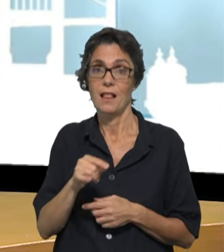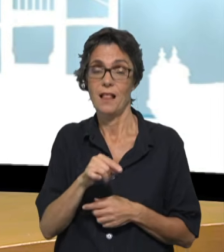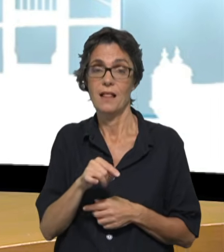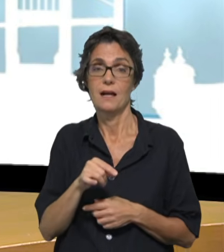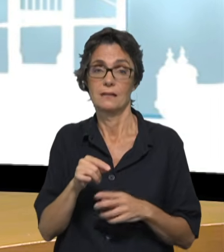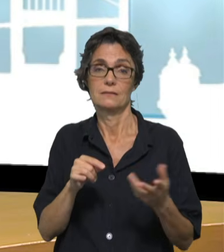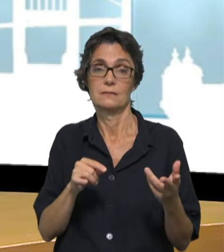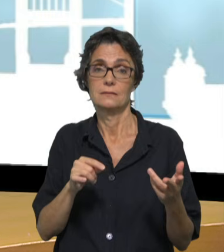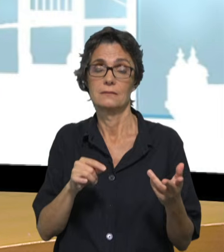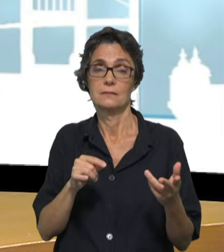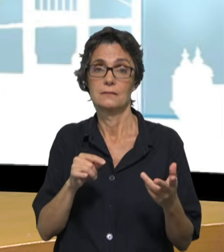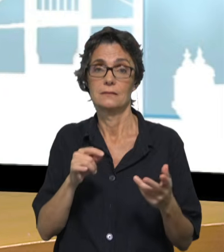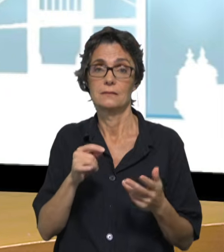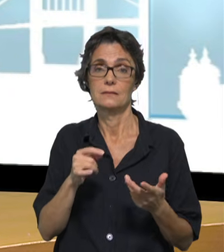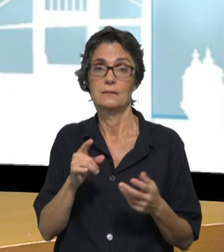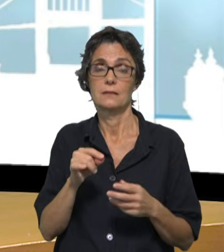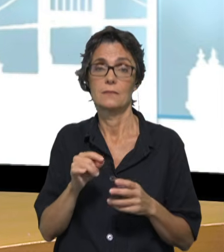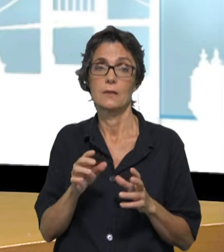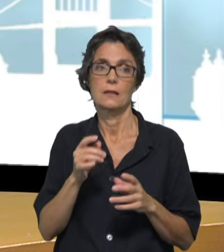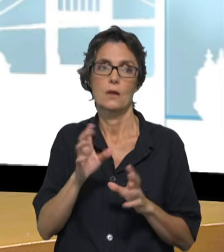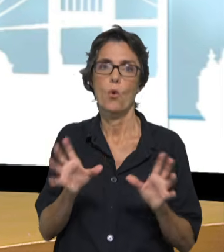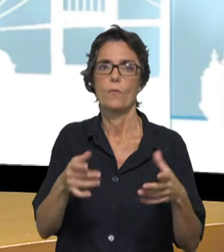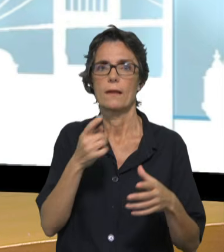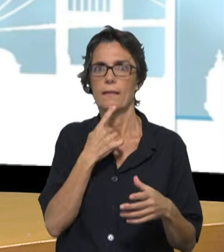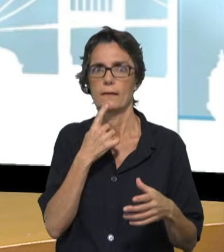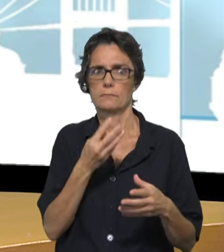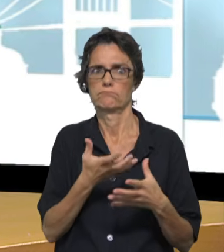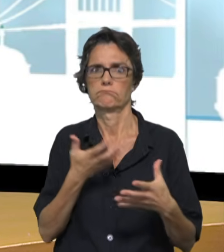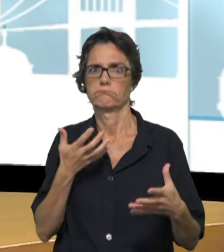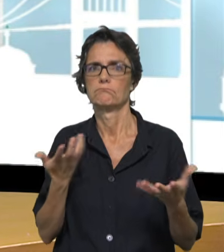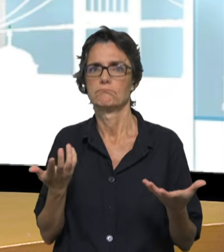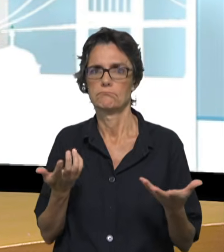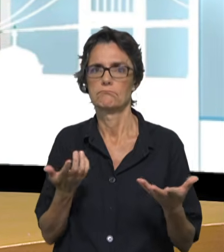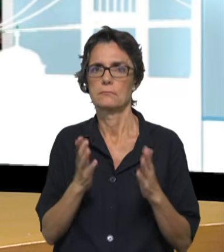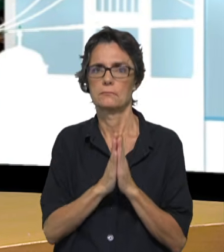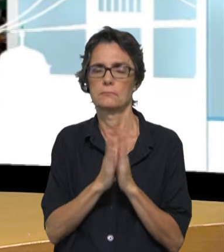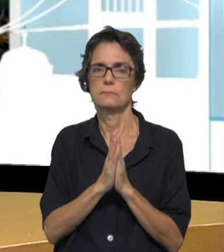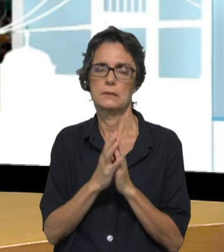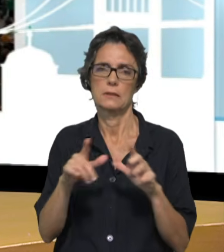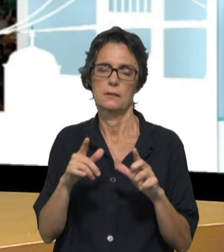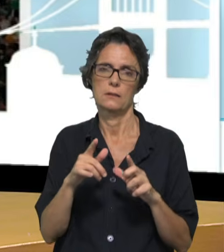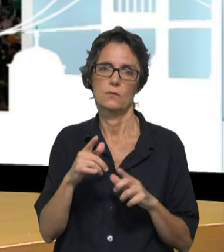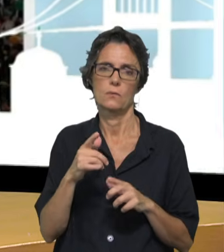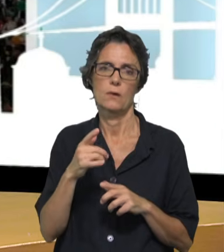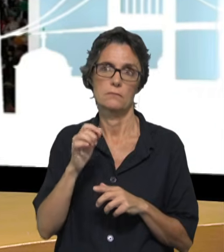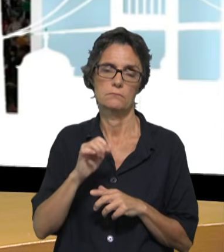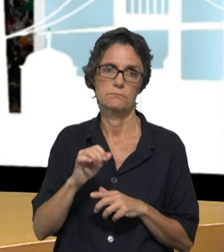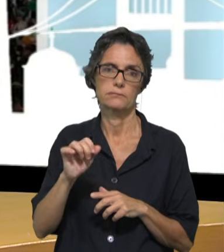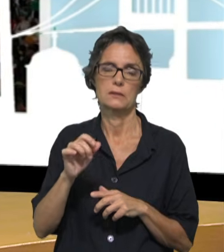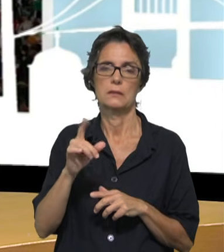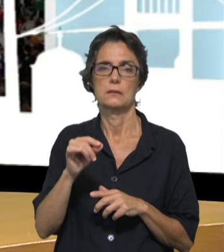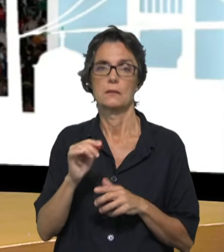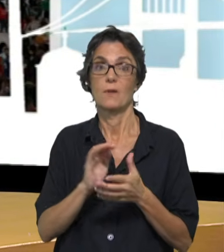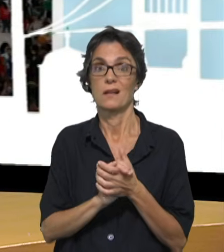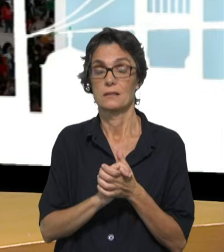da comunidade inglesa, das missas em língua estrangeira, dos casamentos em língua estrangeira. Turistas